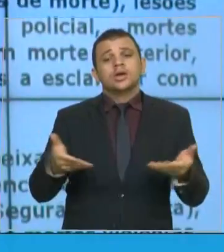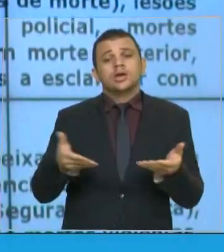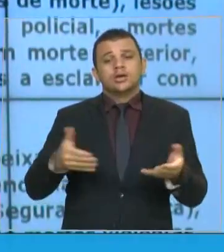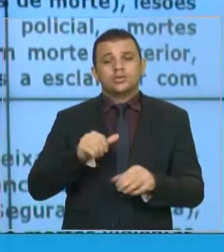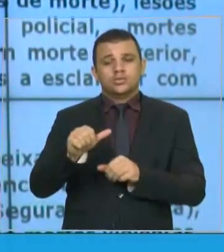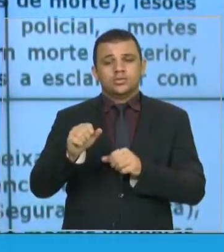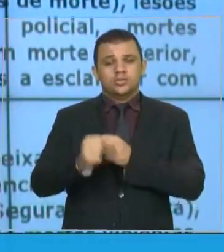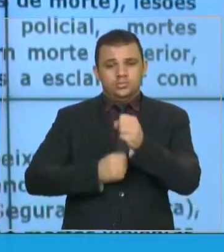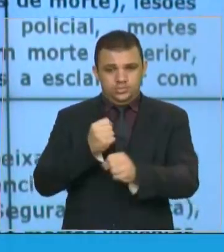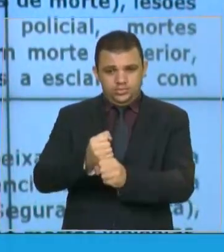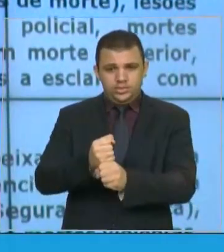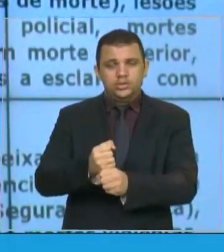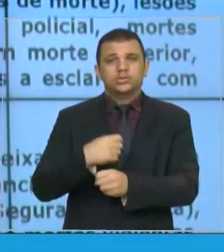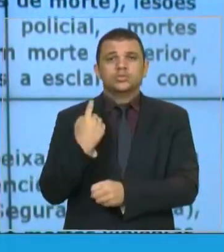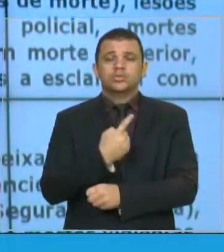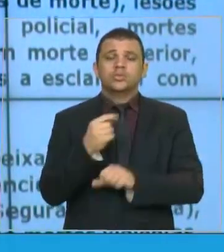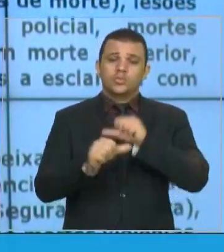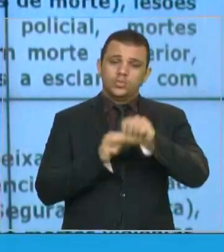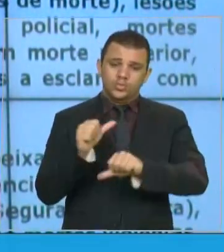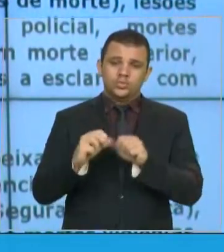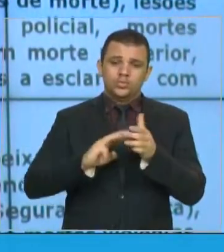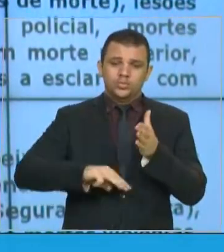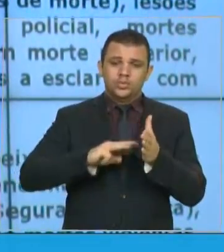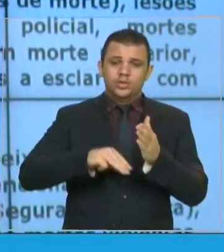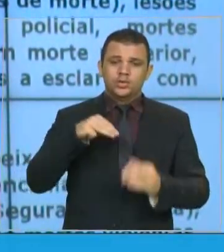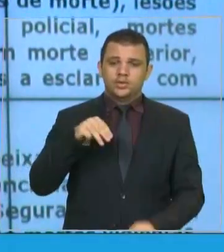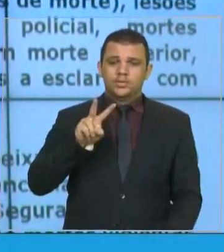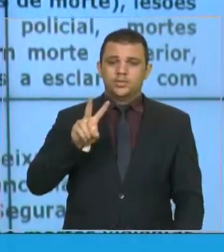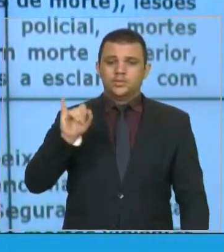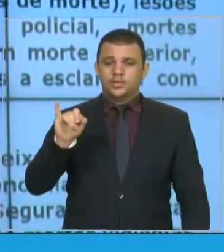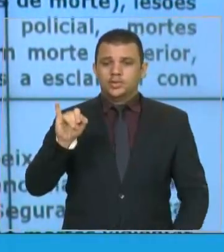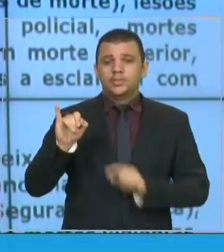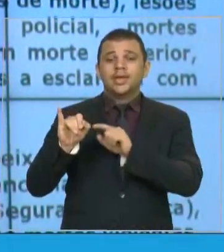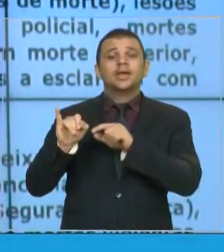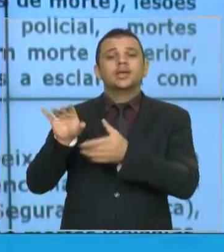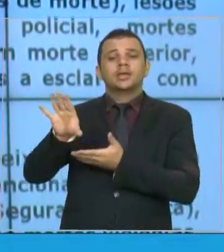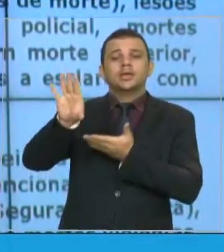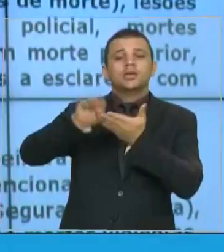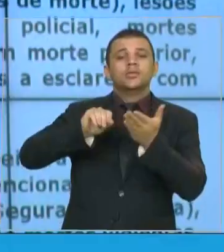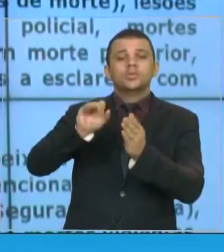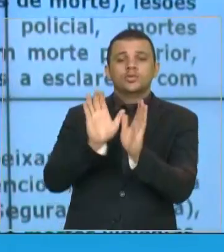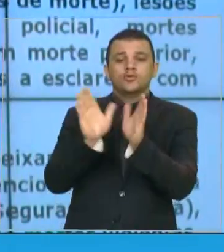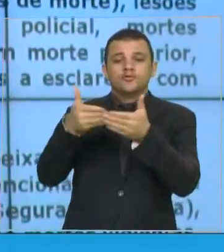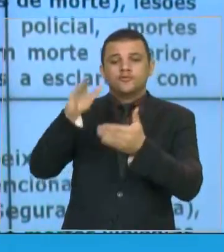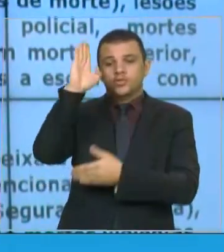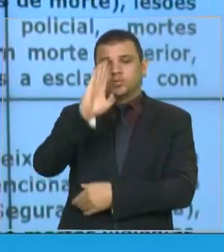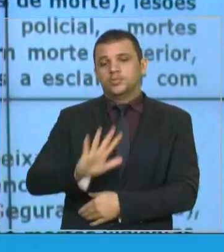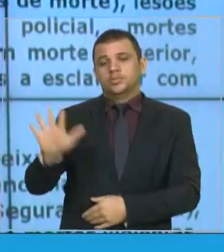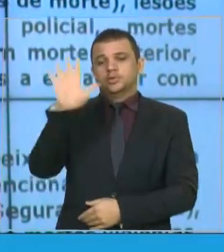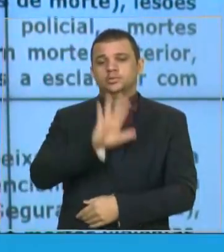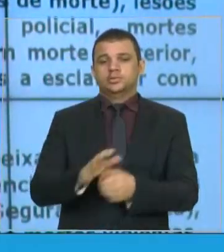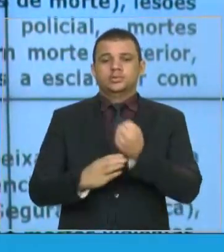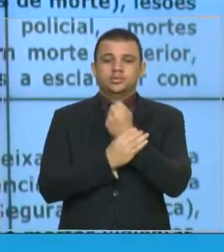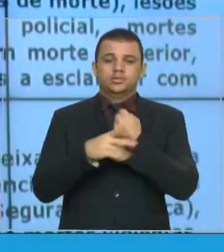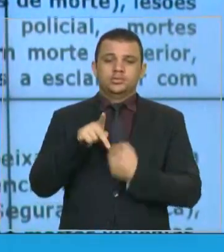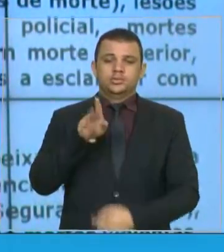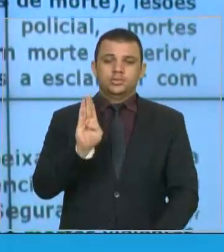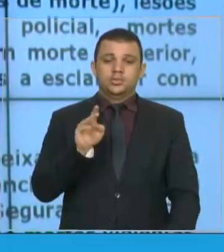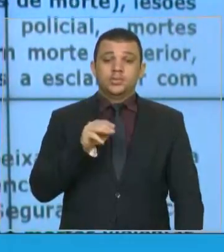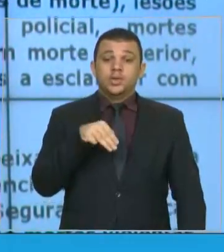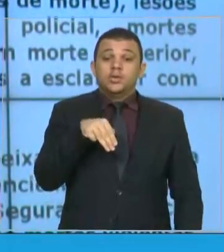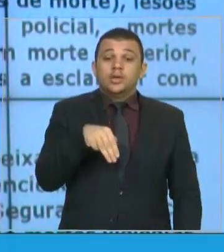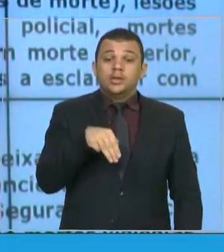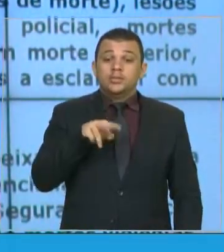metodologia Mortes Violentas Intencionais, que é do Fórum Brasileiro de Segurança Pública. Então, MVI